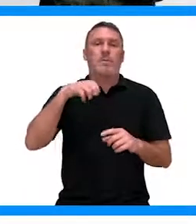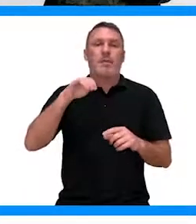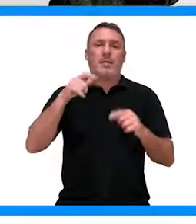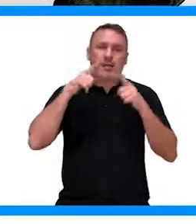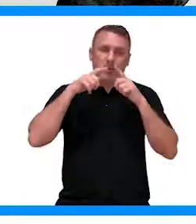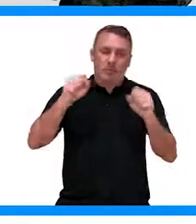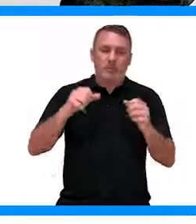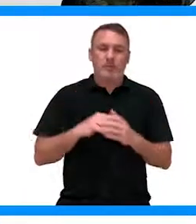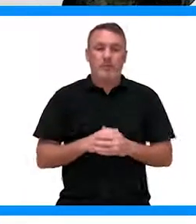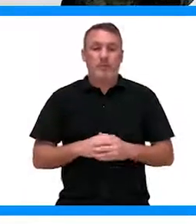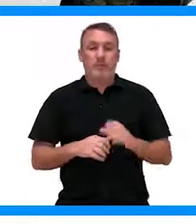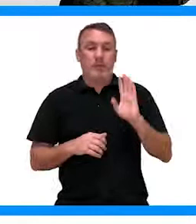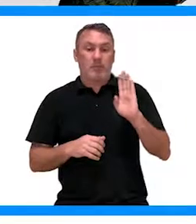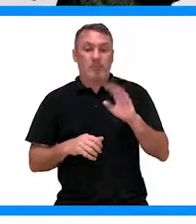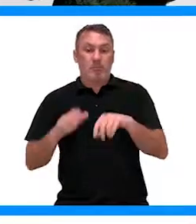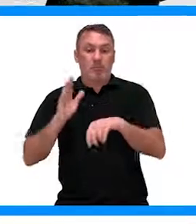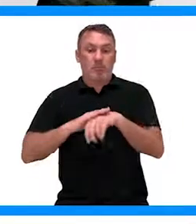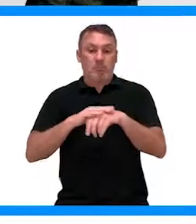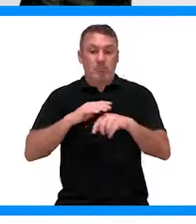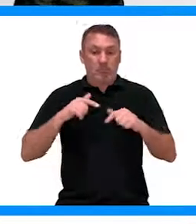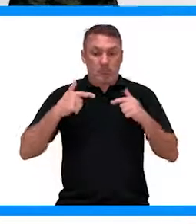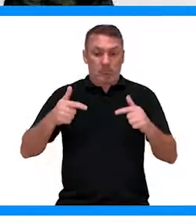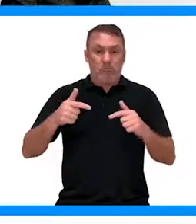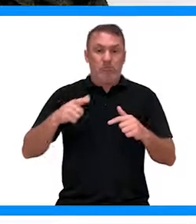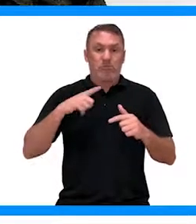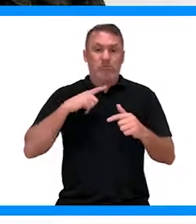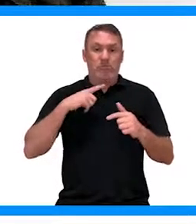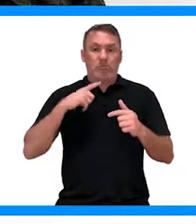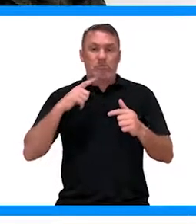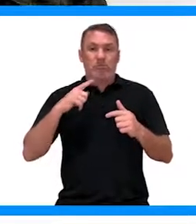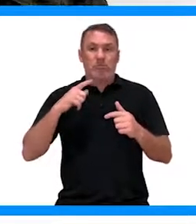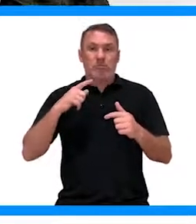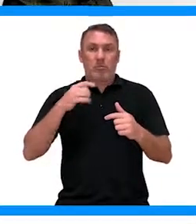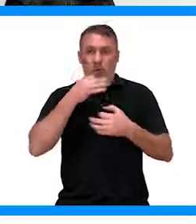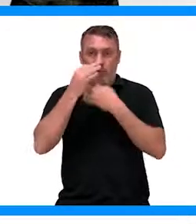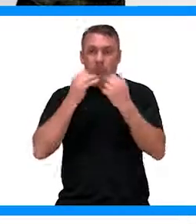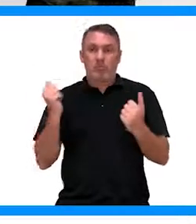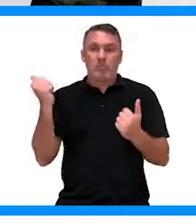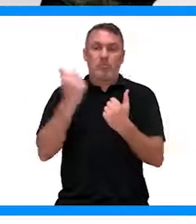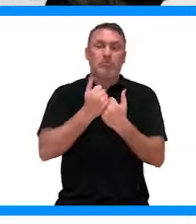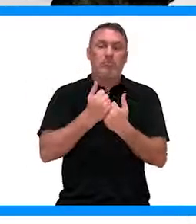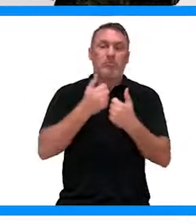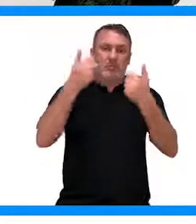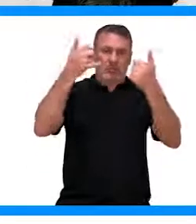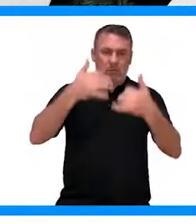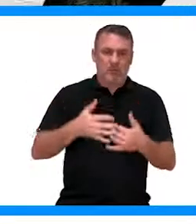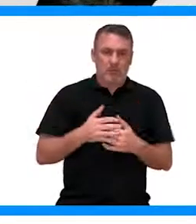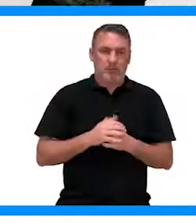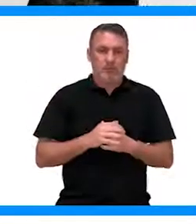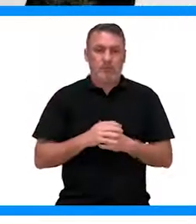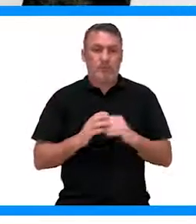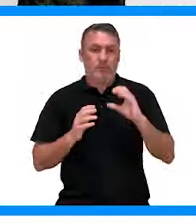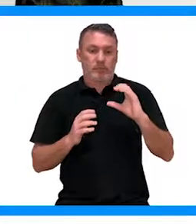função metalinguística. A B, a atitude do enunciador se sobrepõe àquilo que está sendo dito.